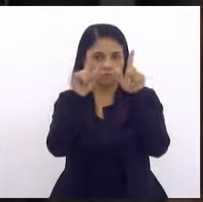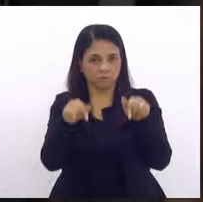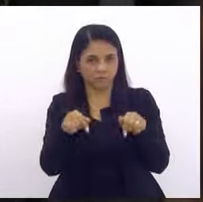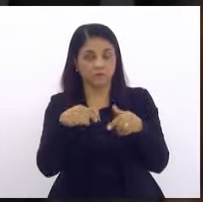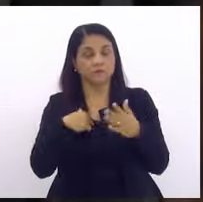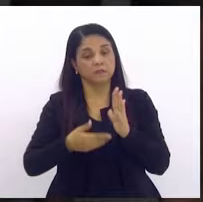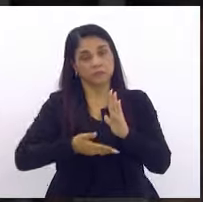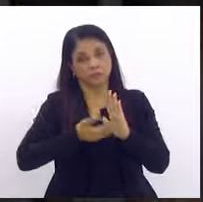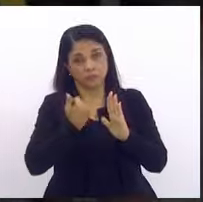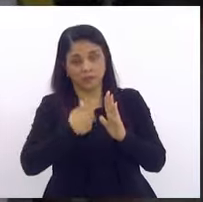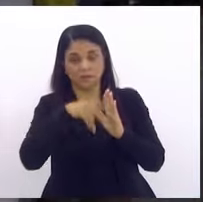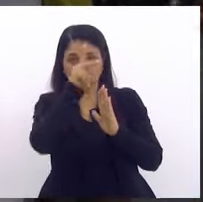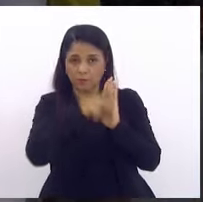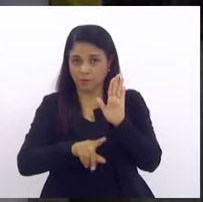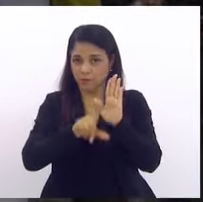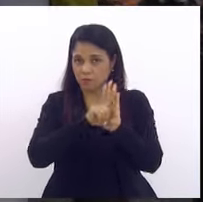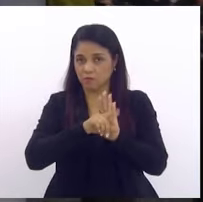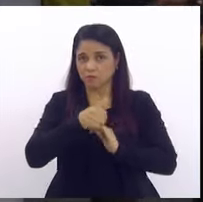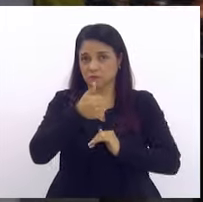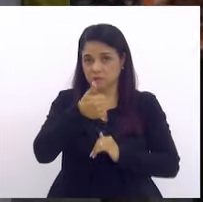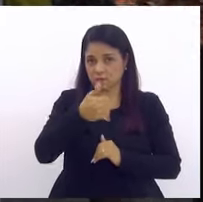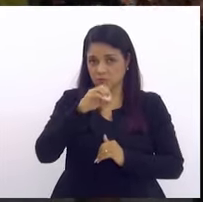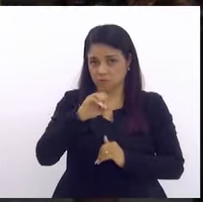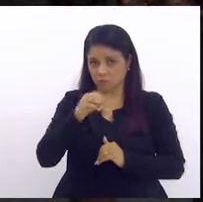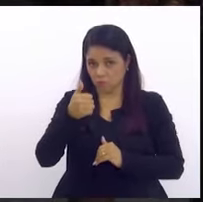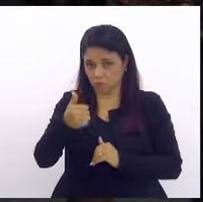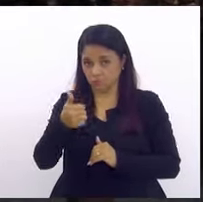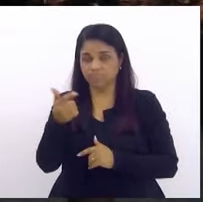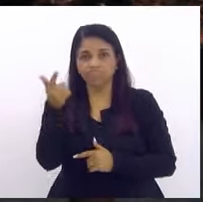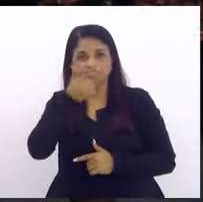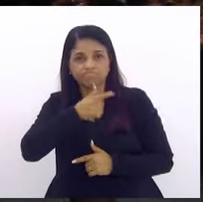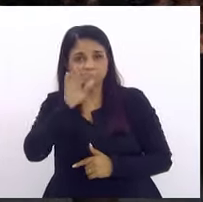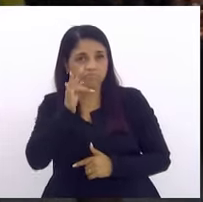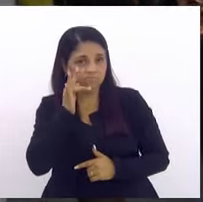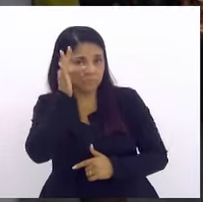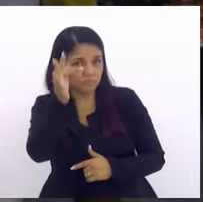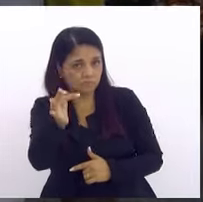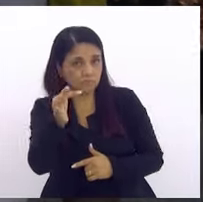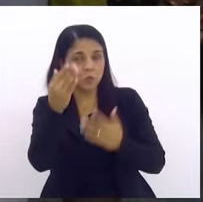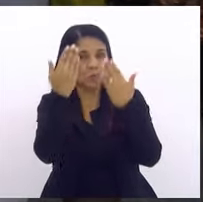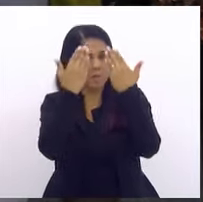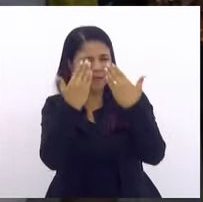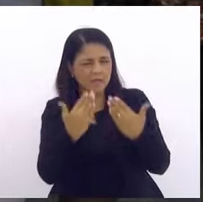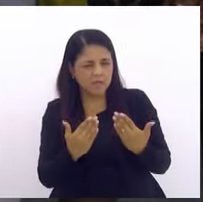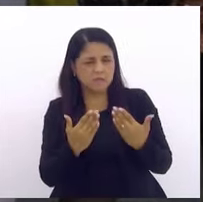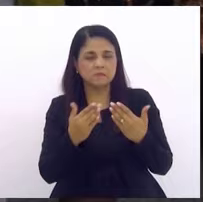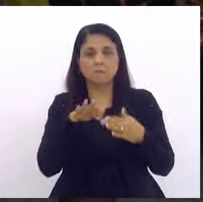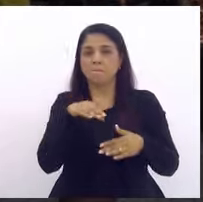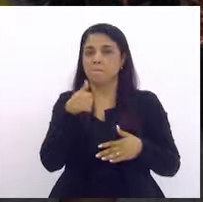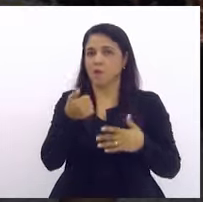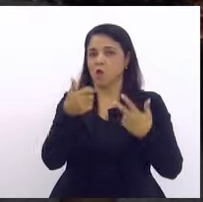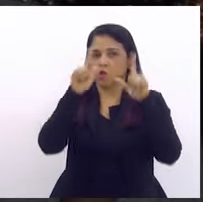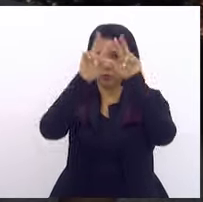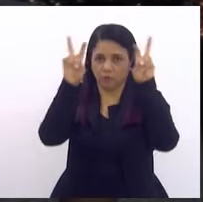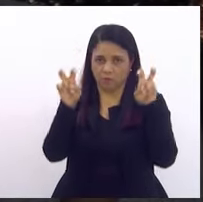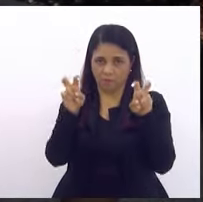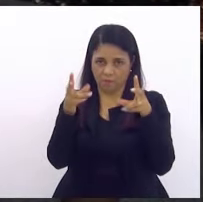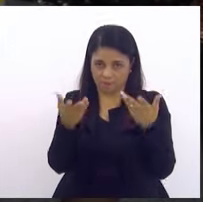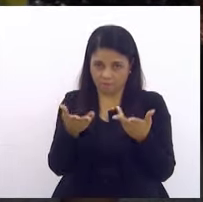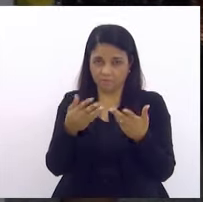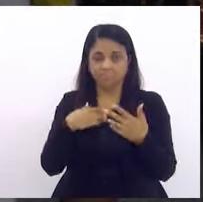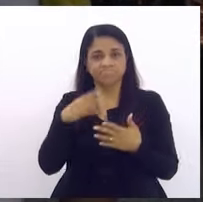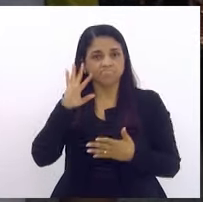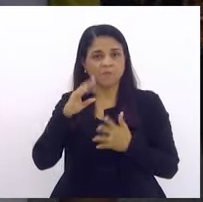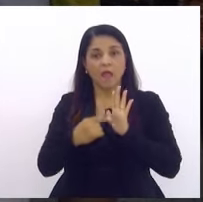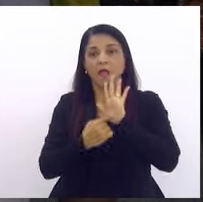de pauta propicie uma nova análise sobre o tema e que a gente apresente aí a